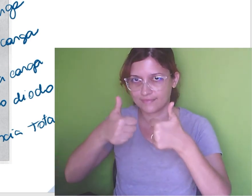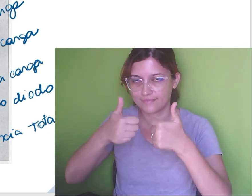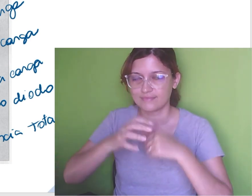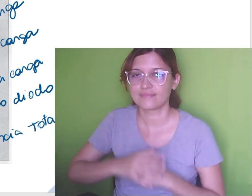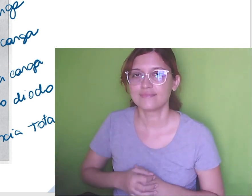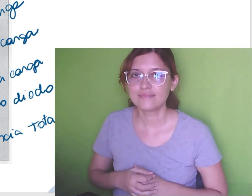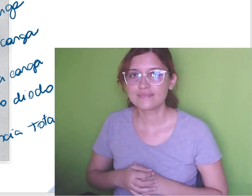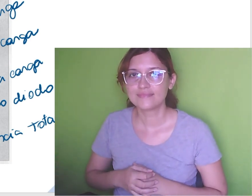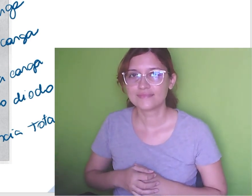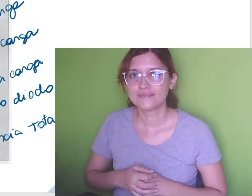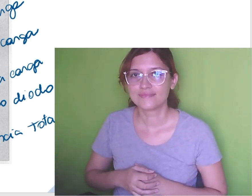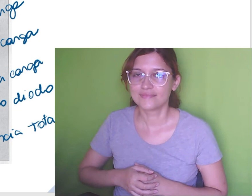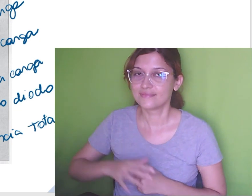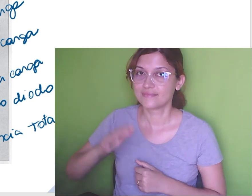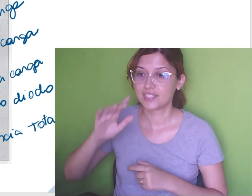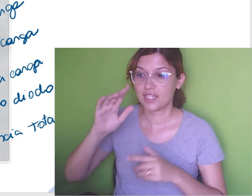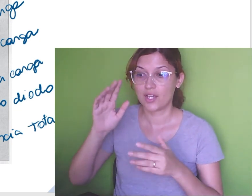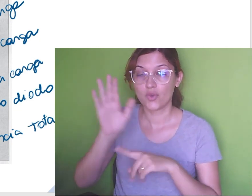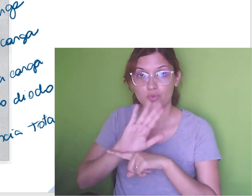bom?